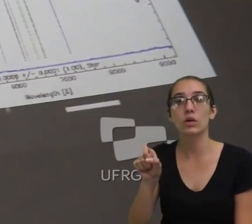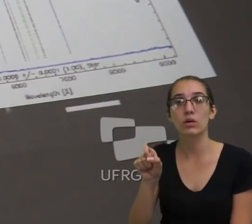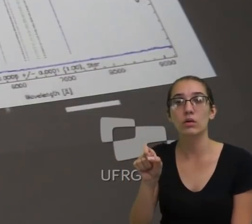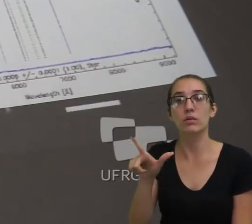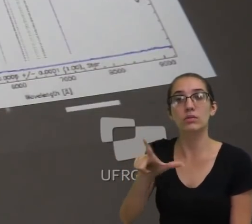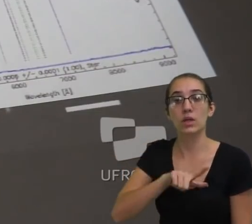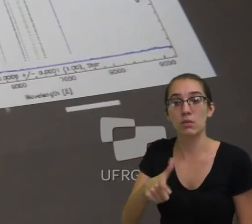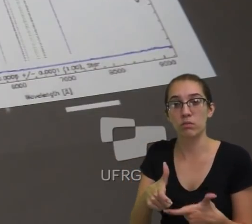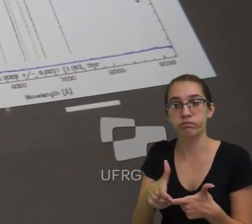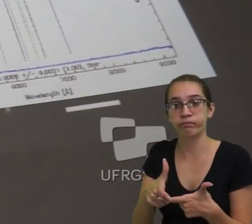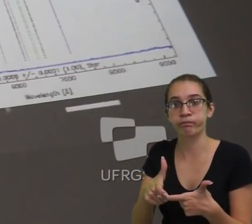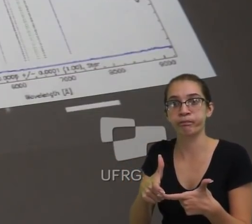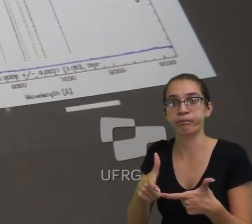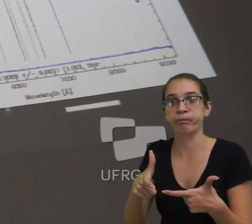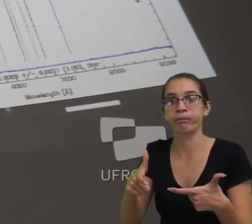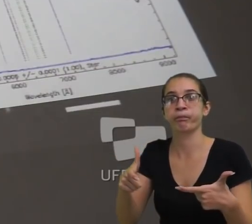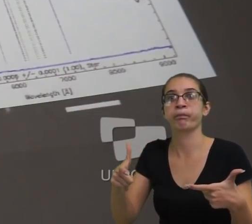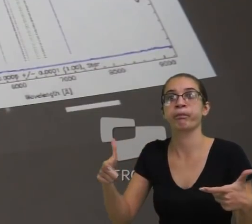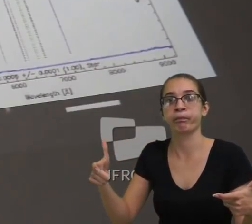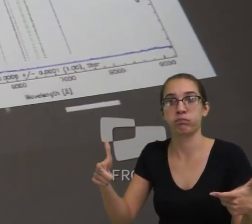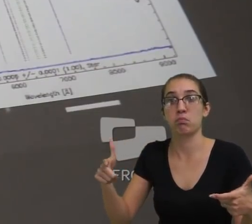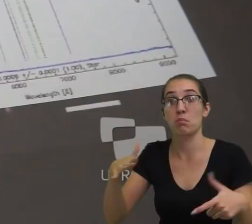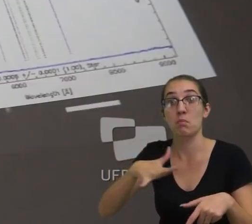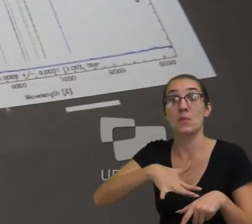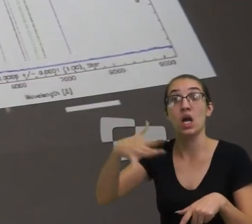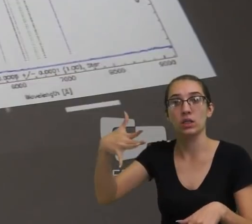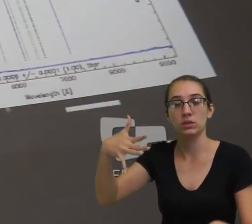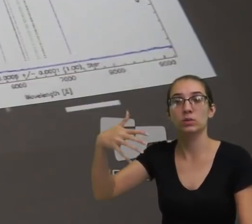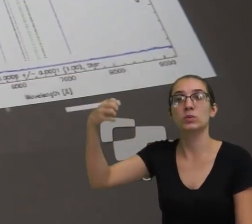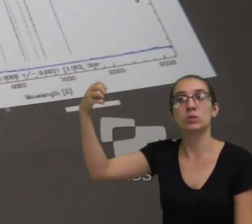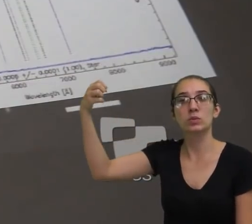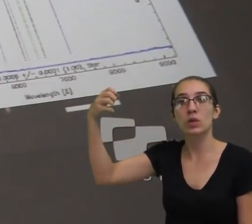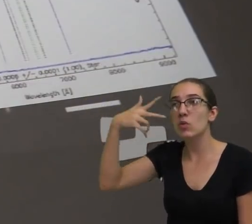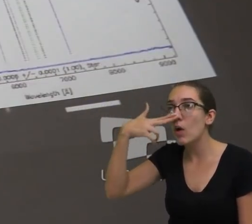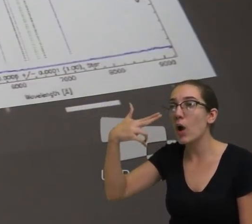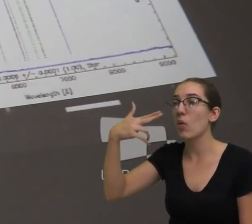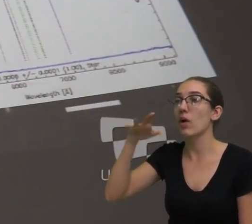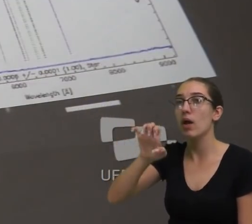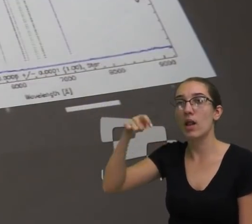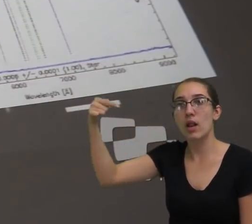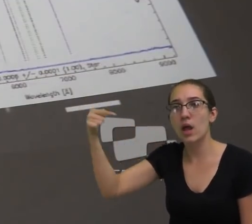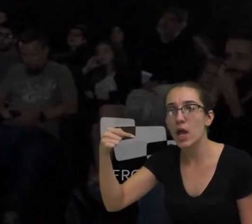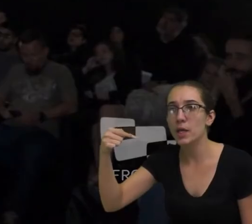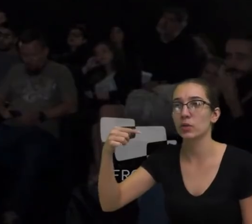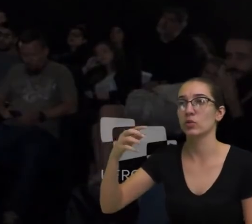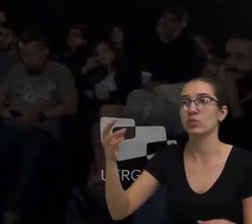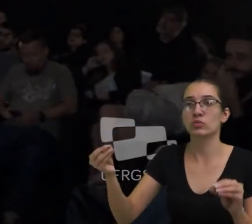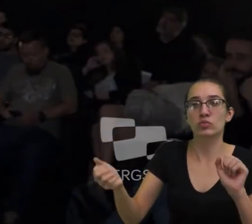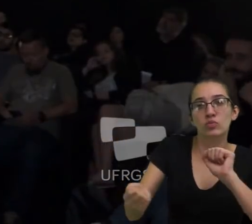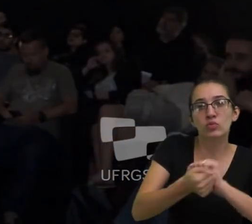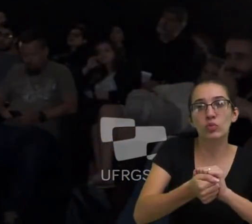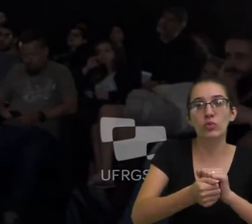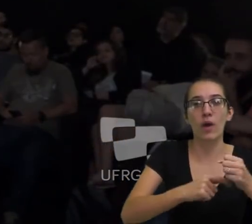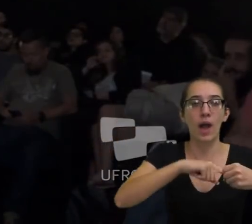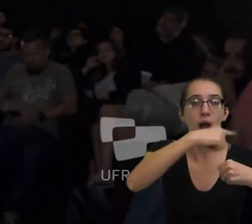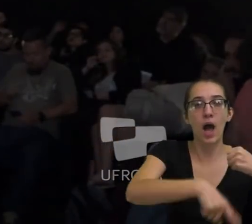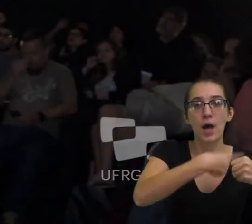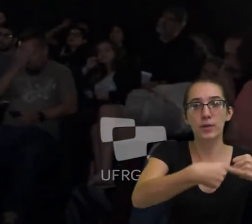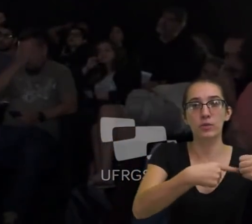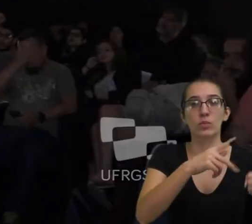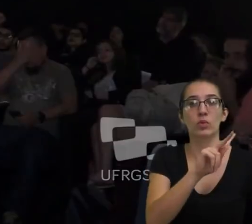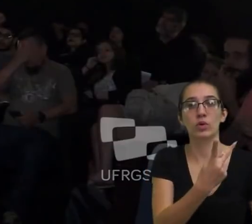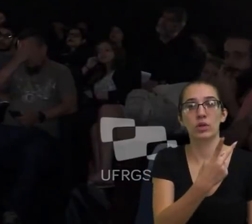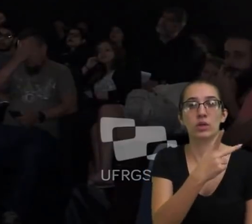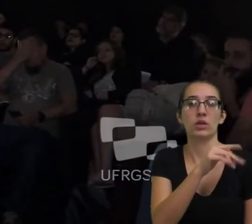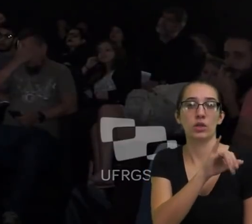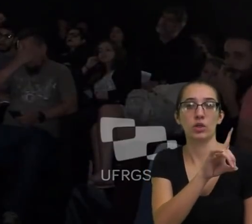mais luz vindo, porque é um monte de elétrons do átomo de hidrogênio que está voltando para um nível de menor energia. Lá